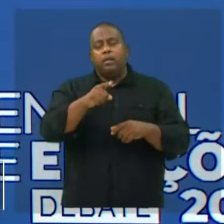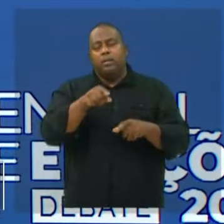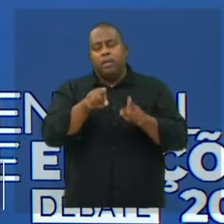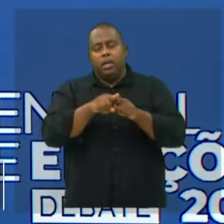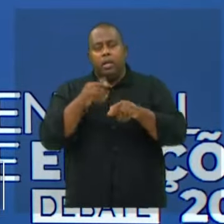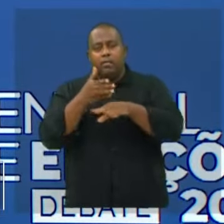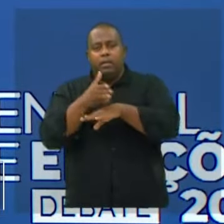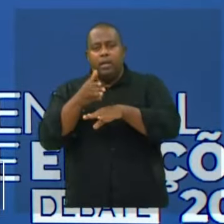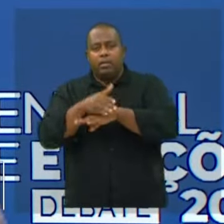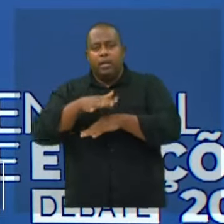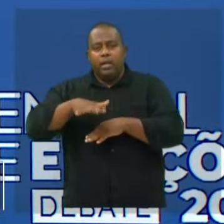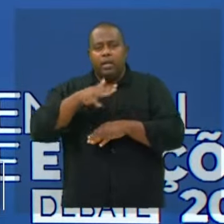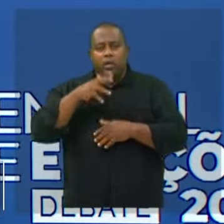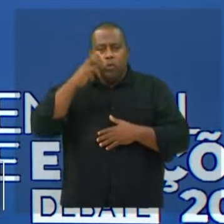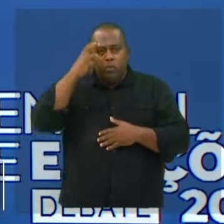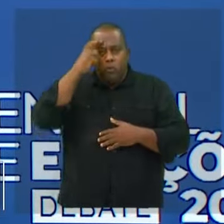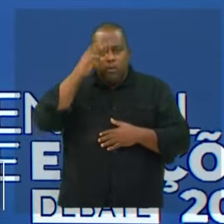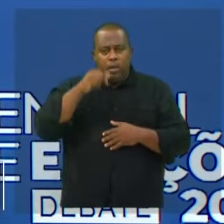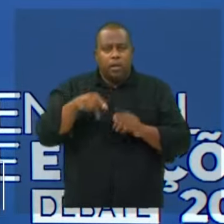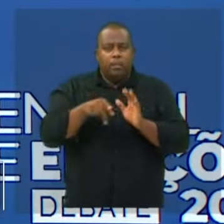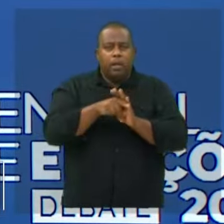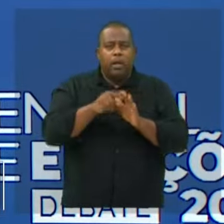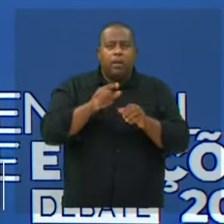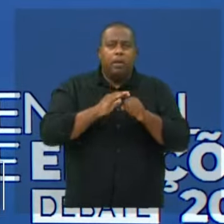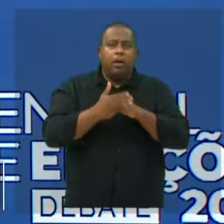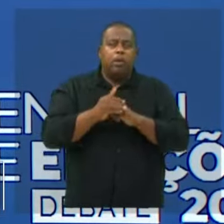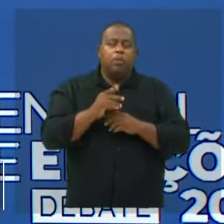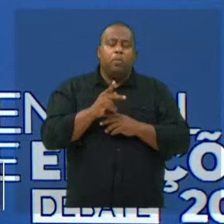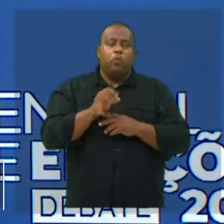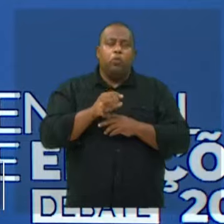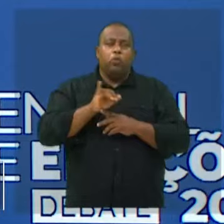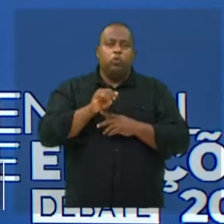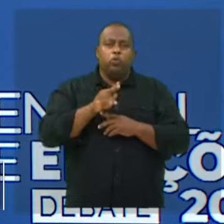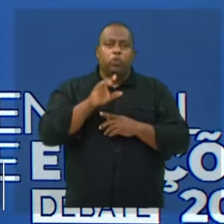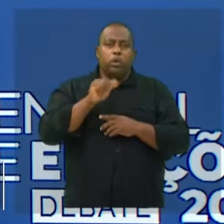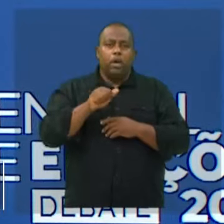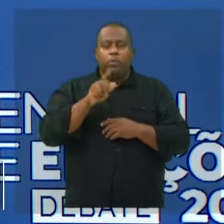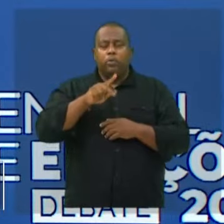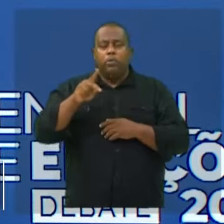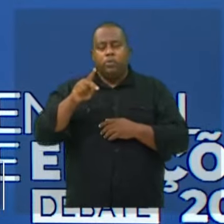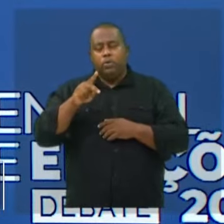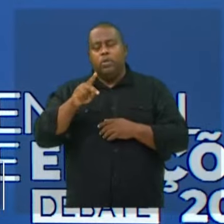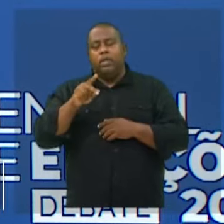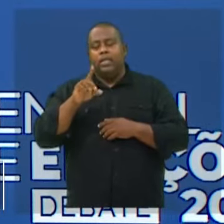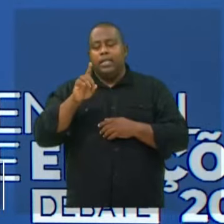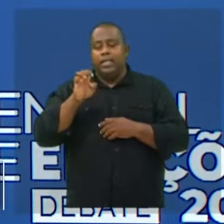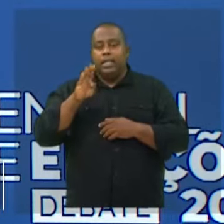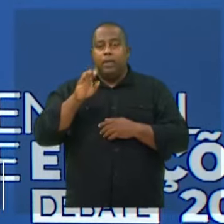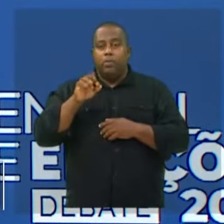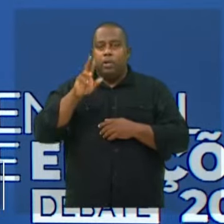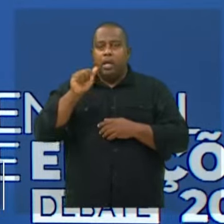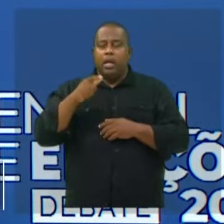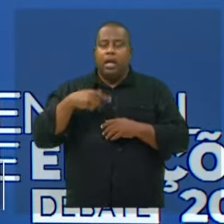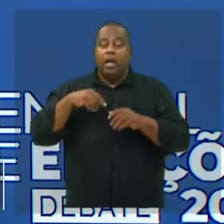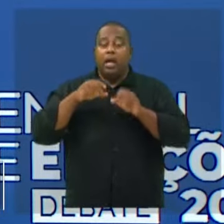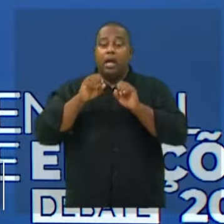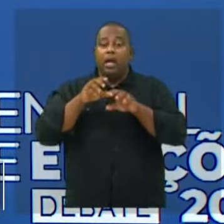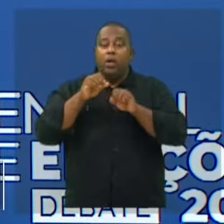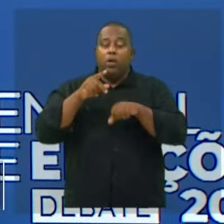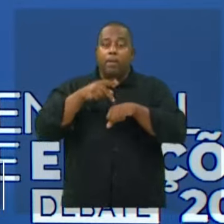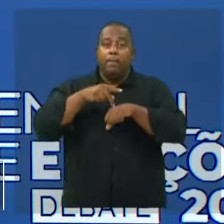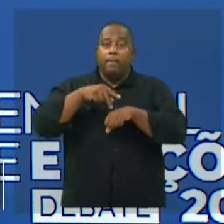culturais como por exemplo Barracão Cultural de barra de pujucan com a professora Débora que dá lá aula de balé Nós levamos equipamentos de